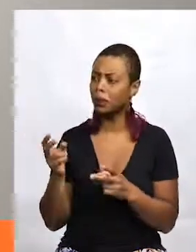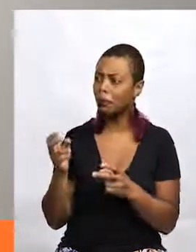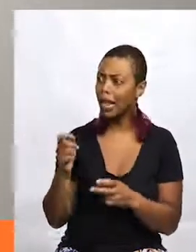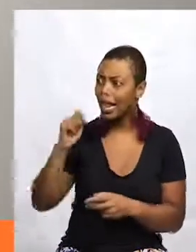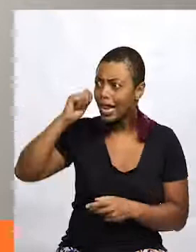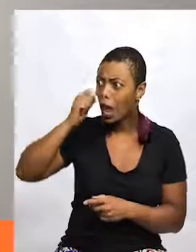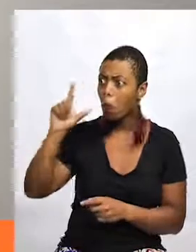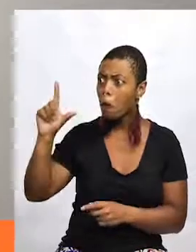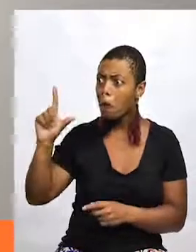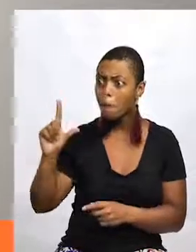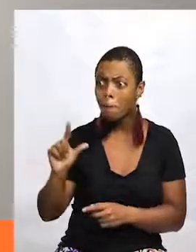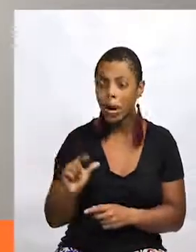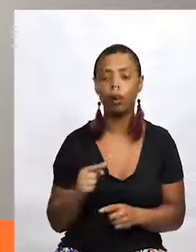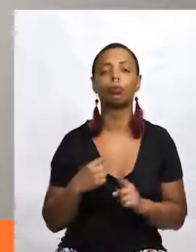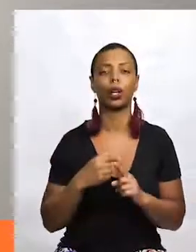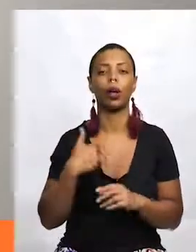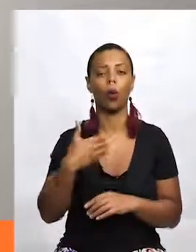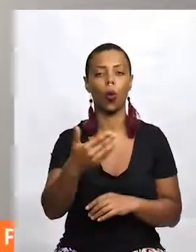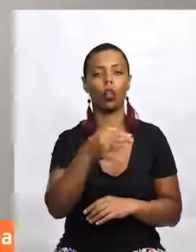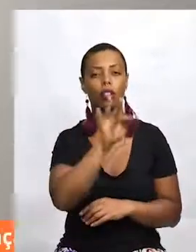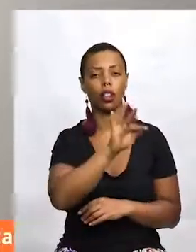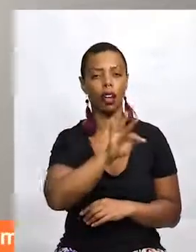né? Quando você vai para a graduação,